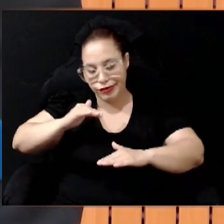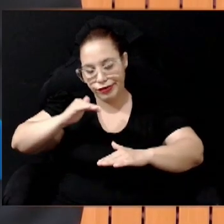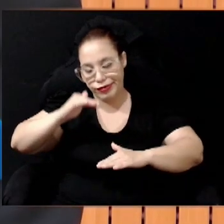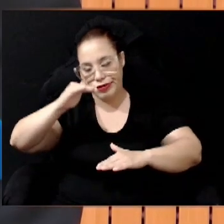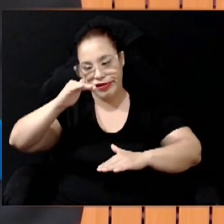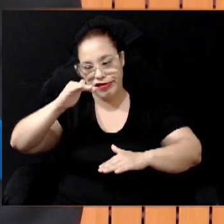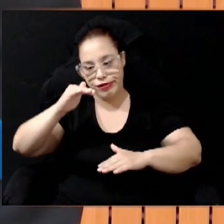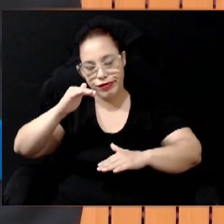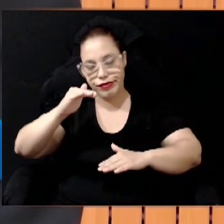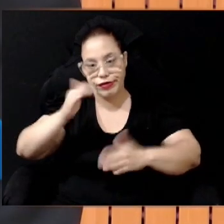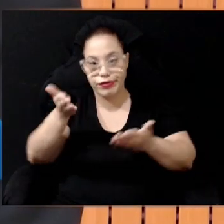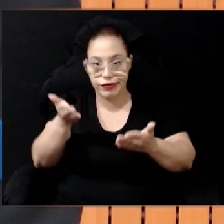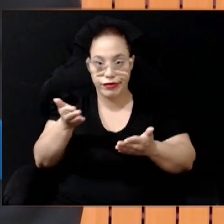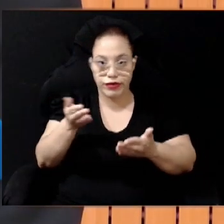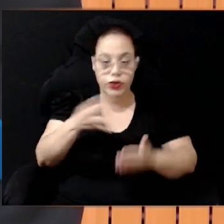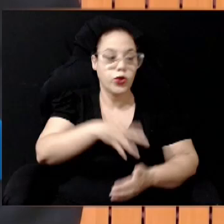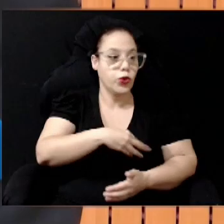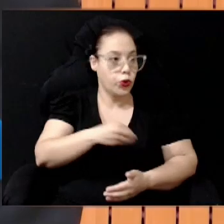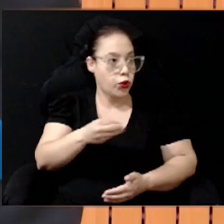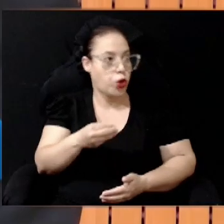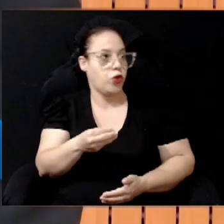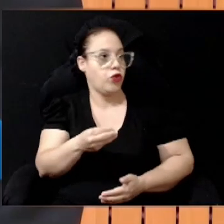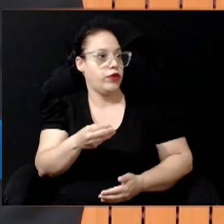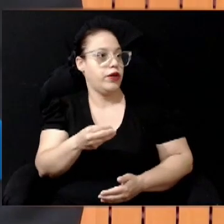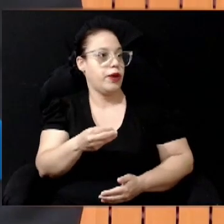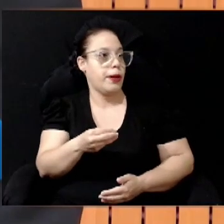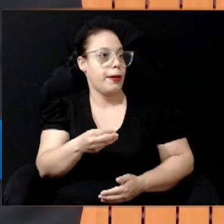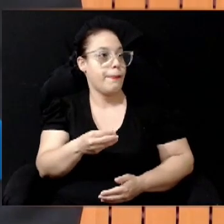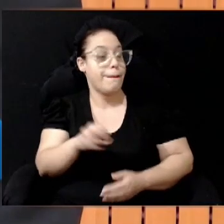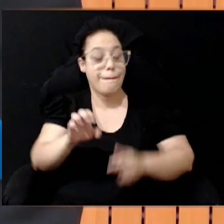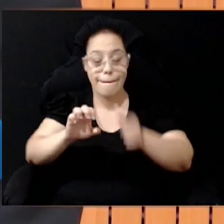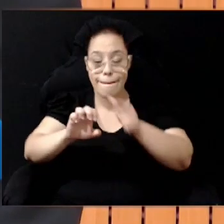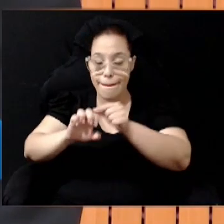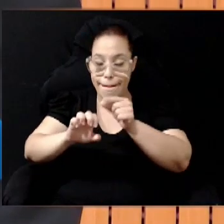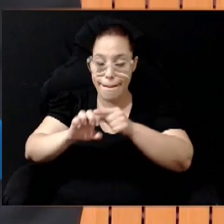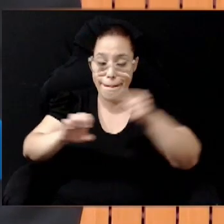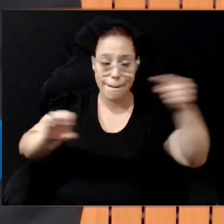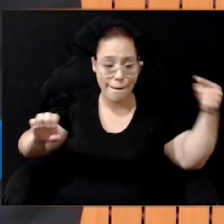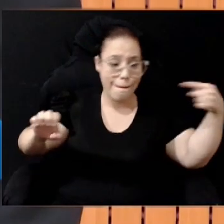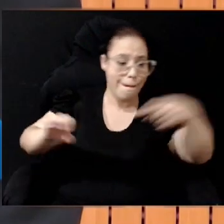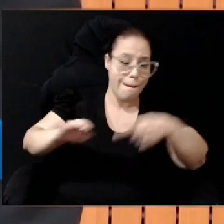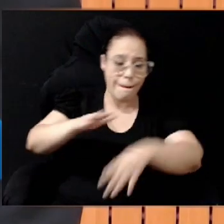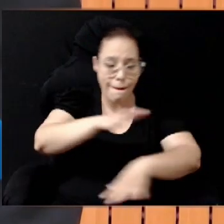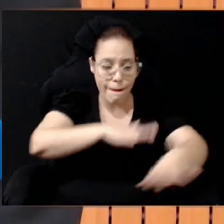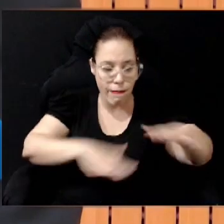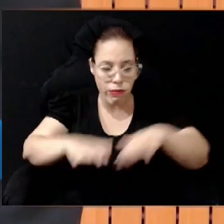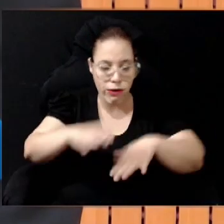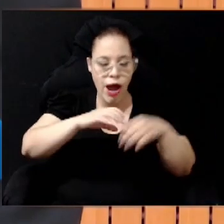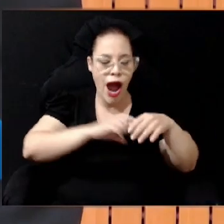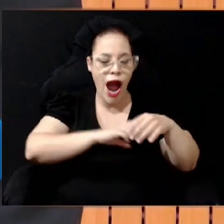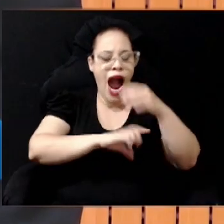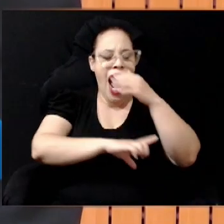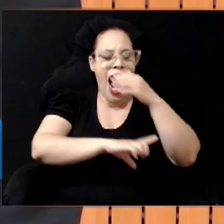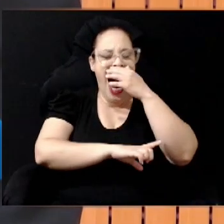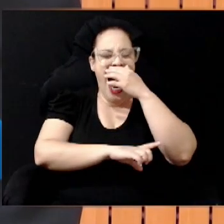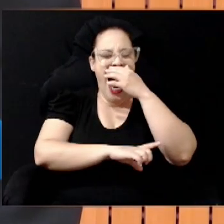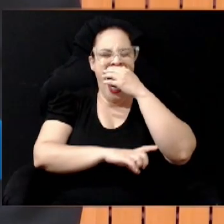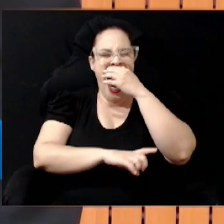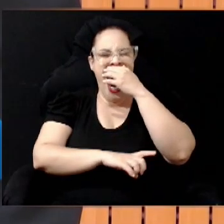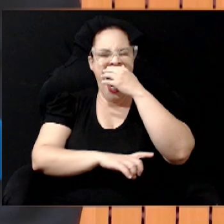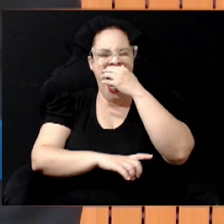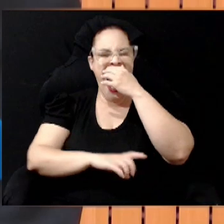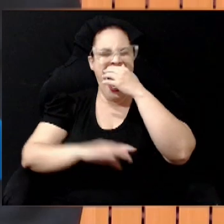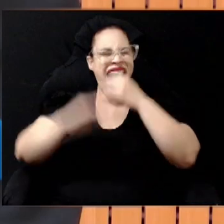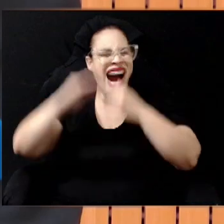criando os filhos e empreendendo ali naquela região. Então, isso me honra